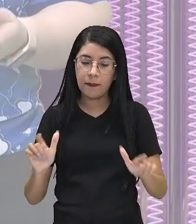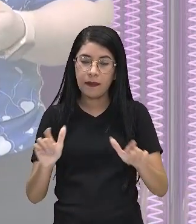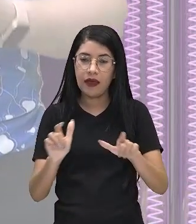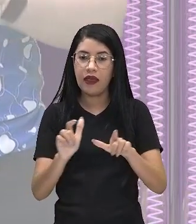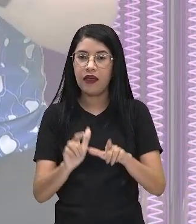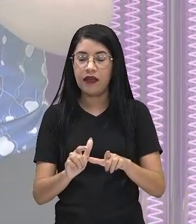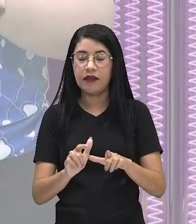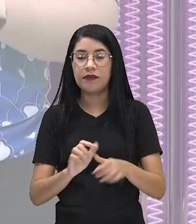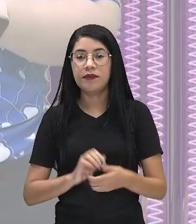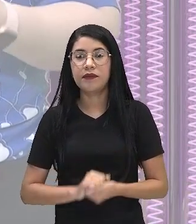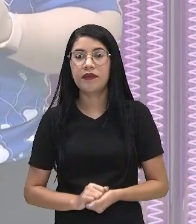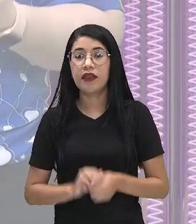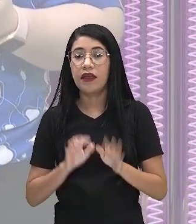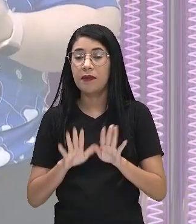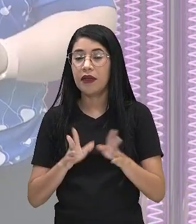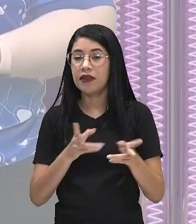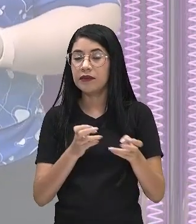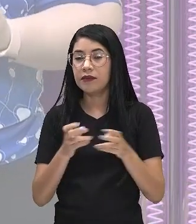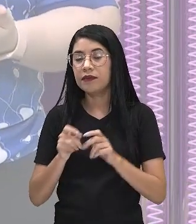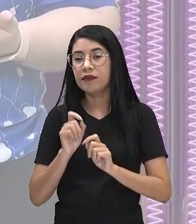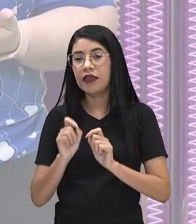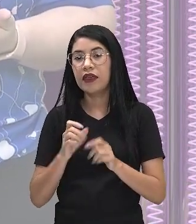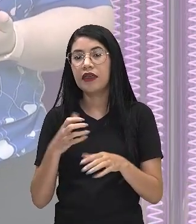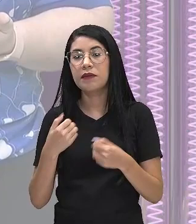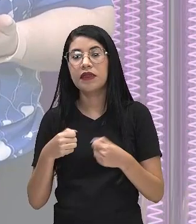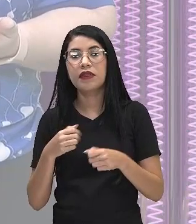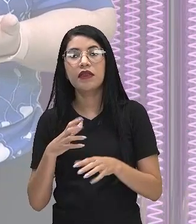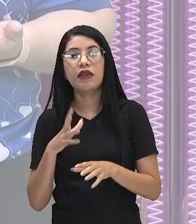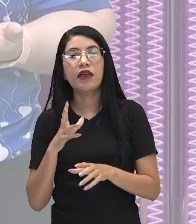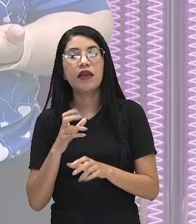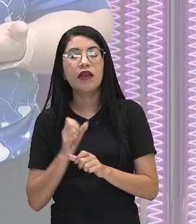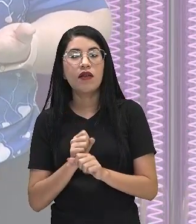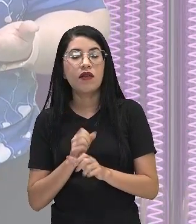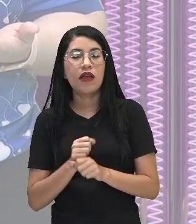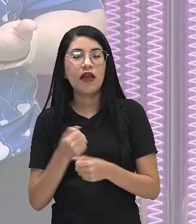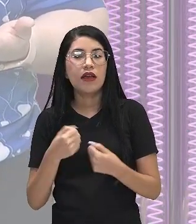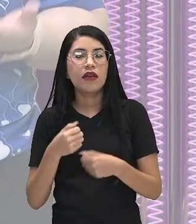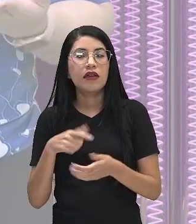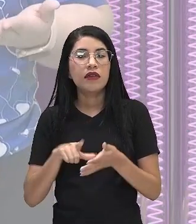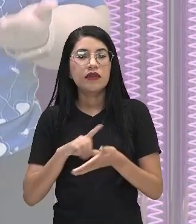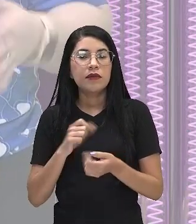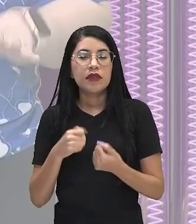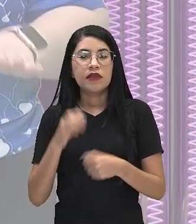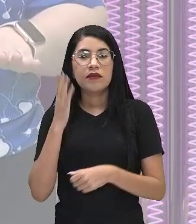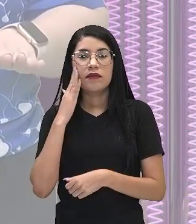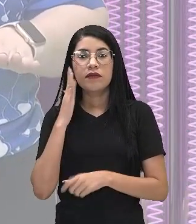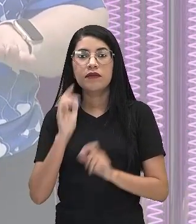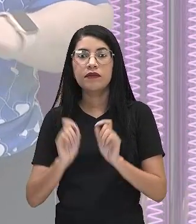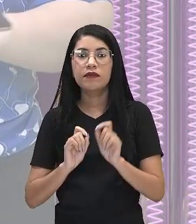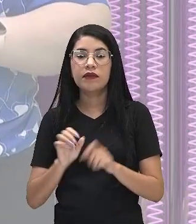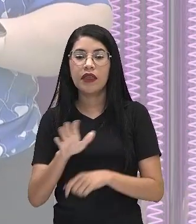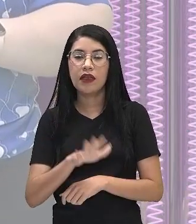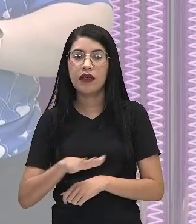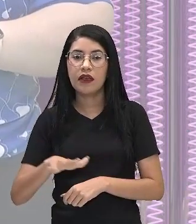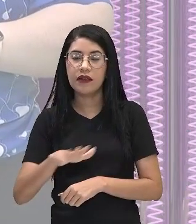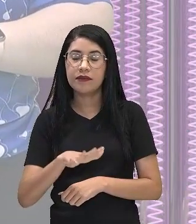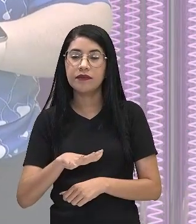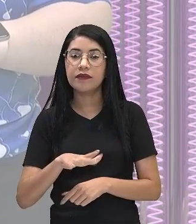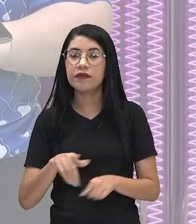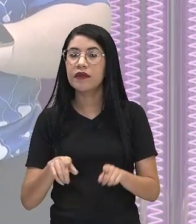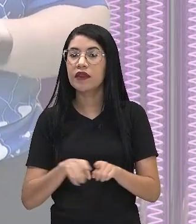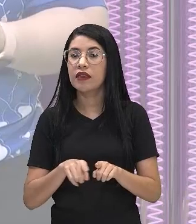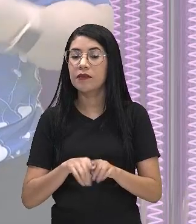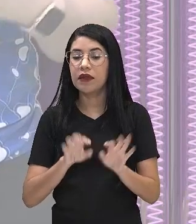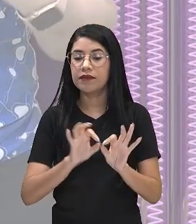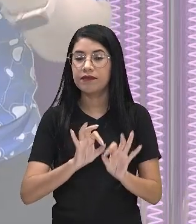né? Mas a gente viu que a gente precisa saber qual é a área que o objeto está ocupando, né? E qual é a